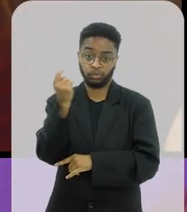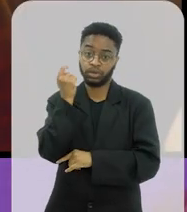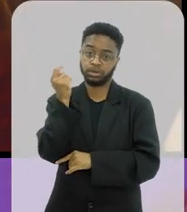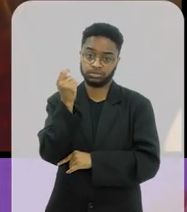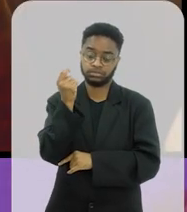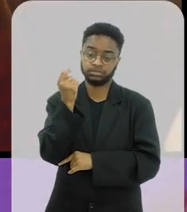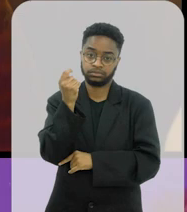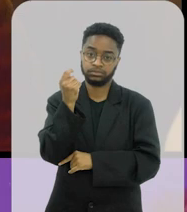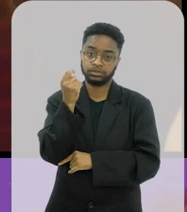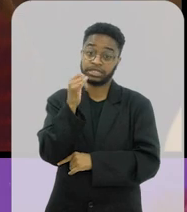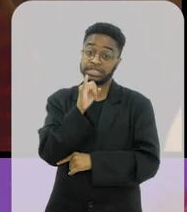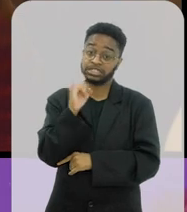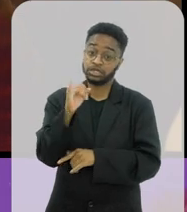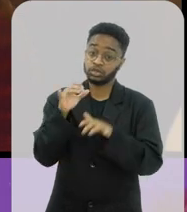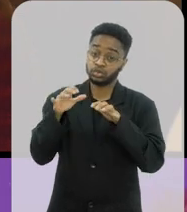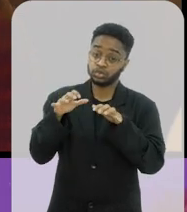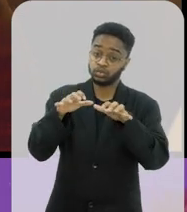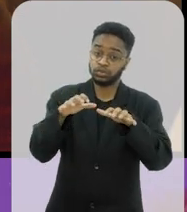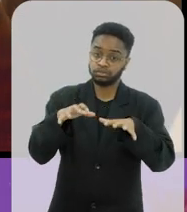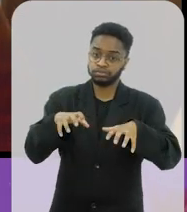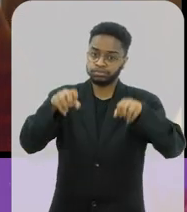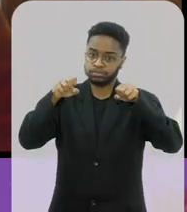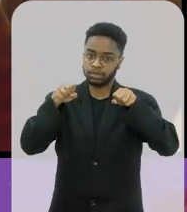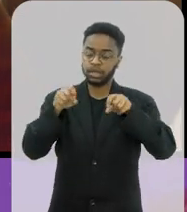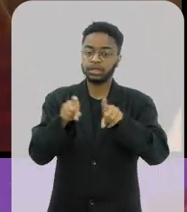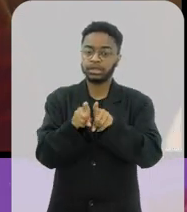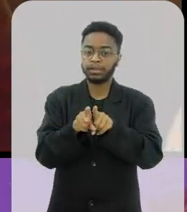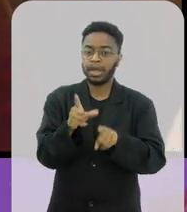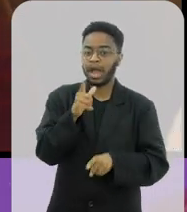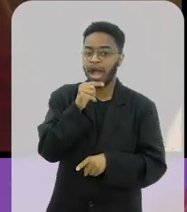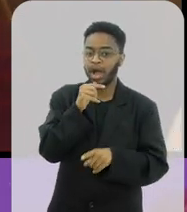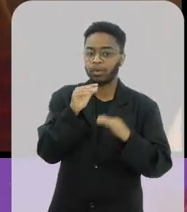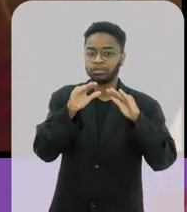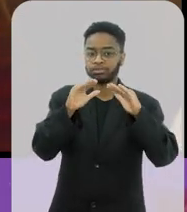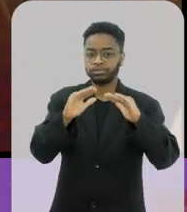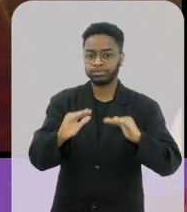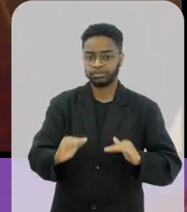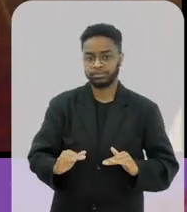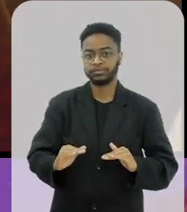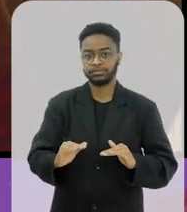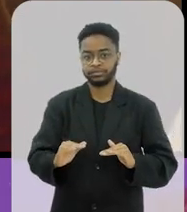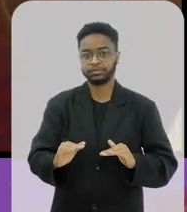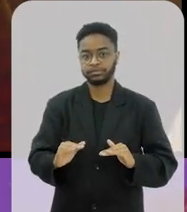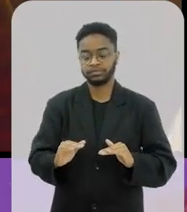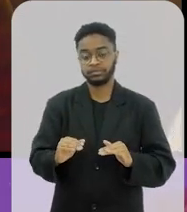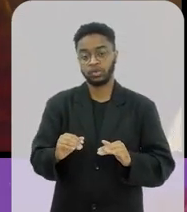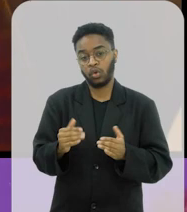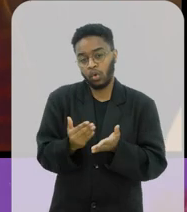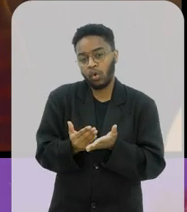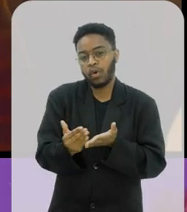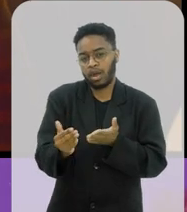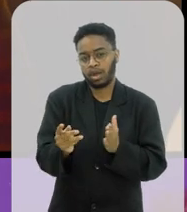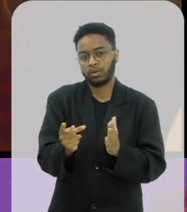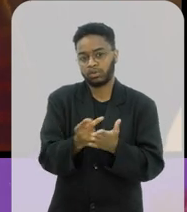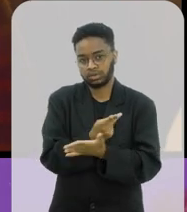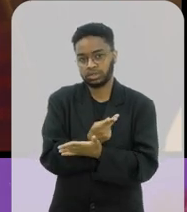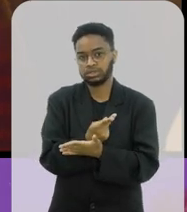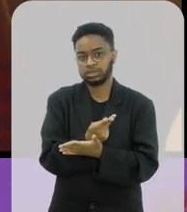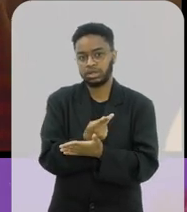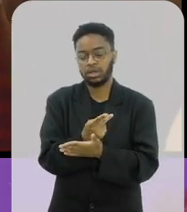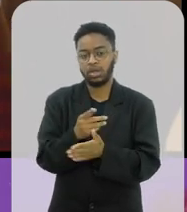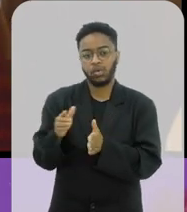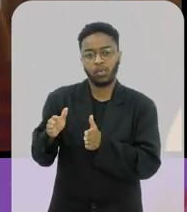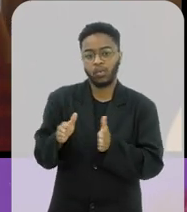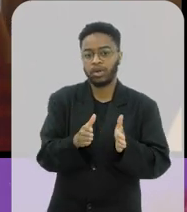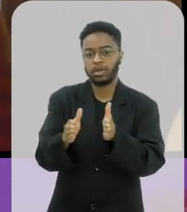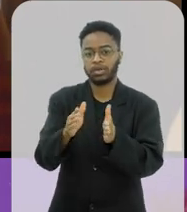do Rio Grande do Sul, das chuvas terminarem, das águas baixarem, né? O que tem acontecido lá com o